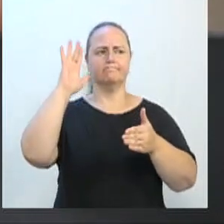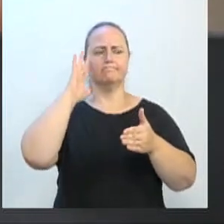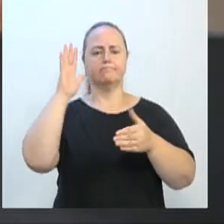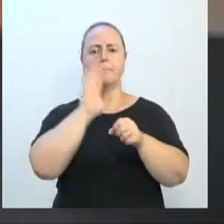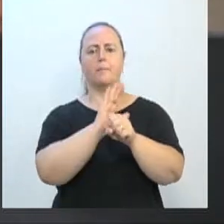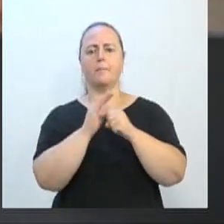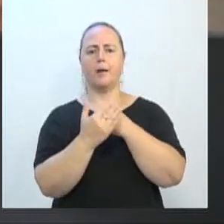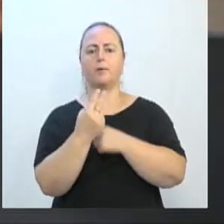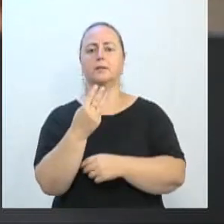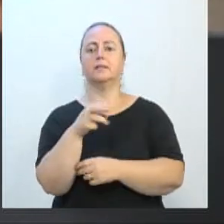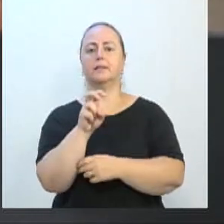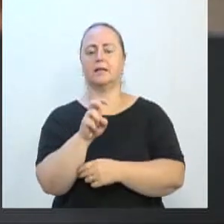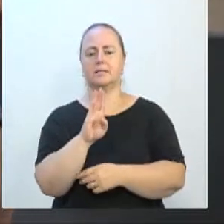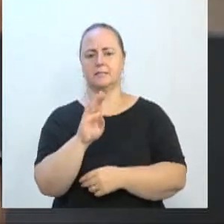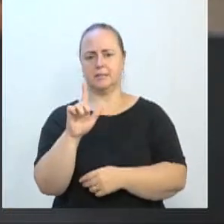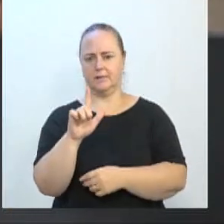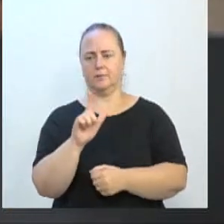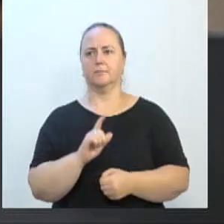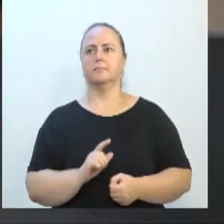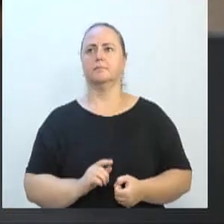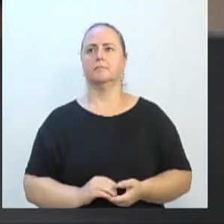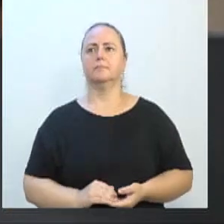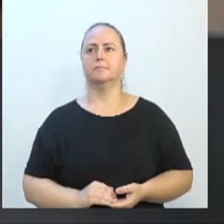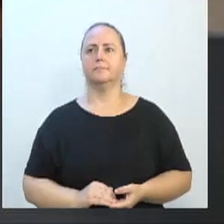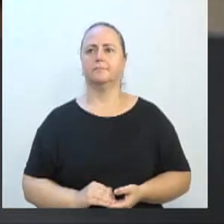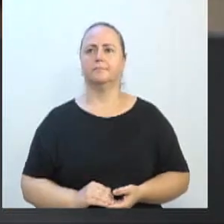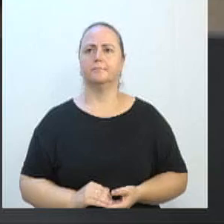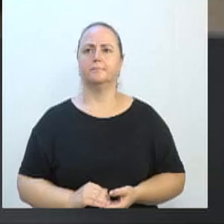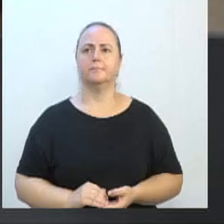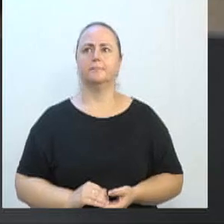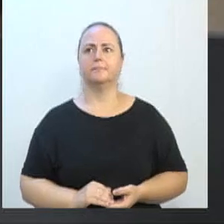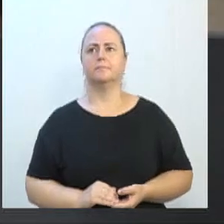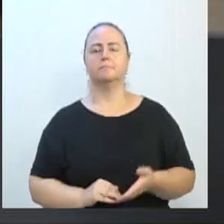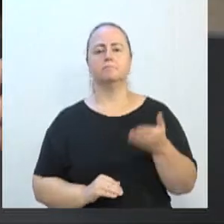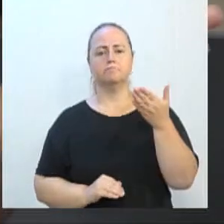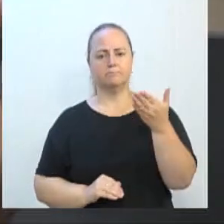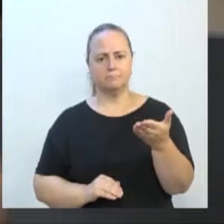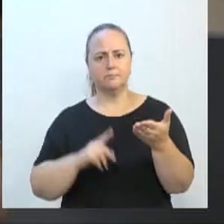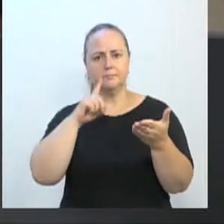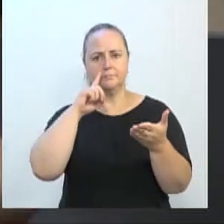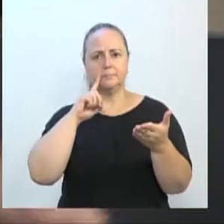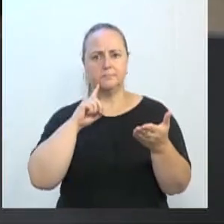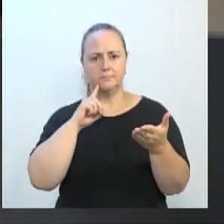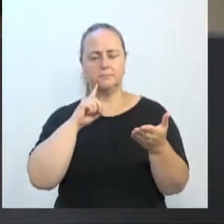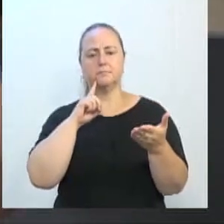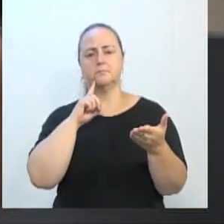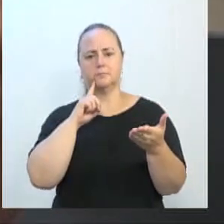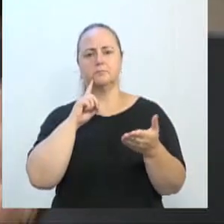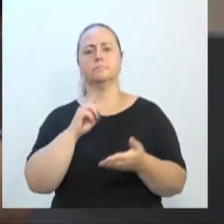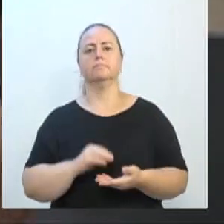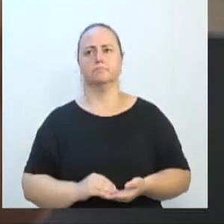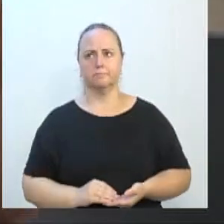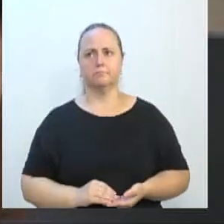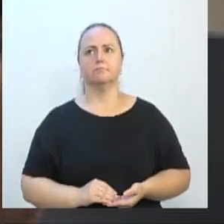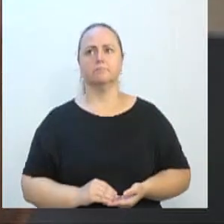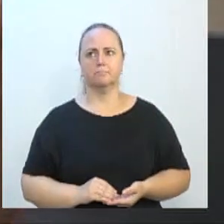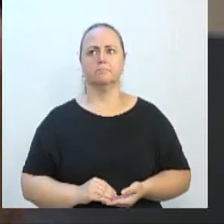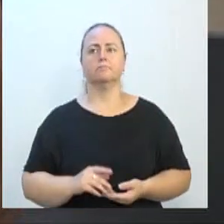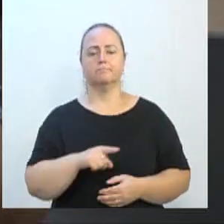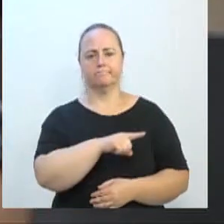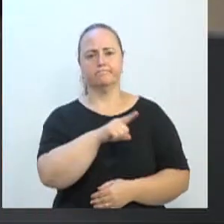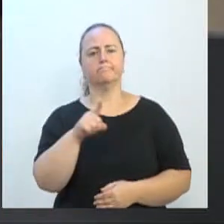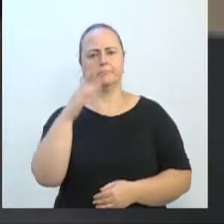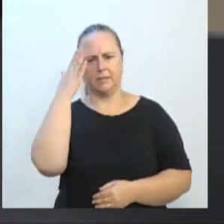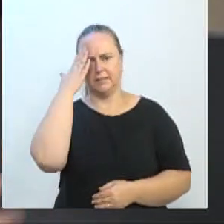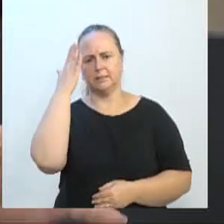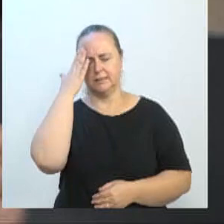Blumenau? Então, queria cumprimentar o vereador Diego pelo pronunciamento. Vossa Excelência e demais sabe por quanto